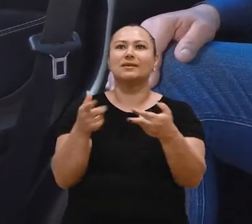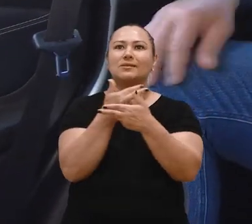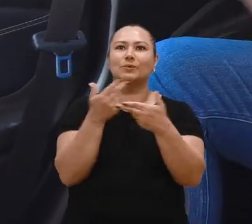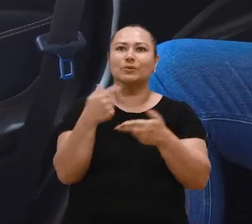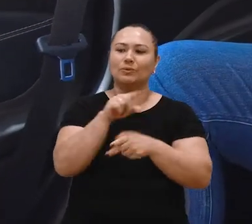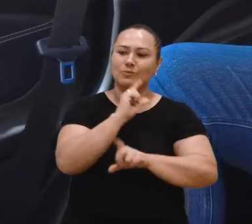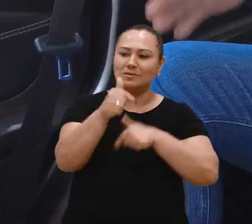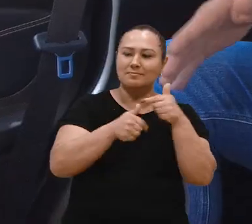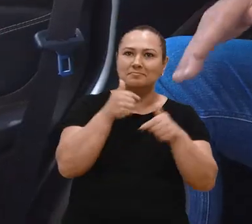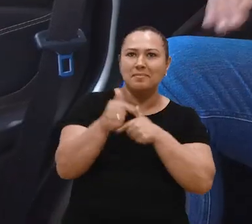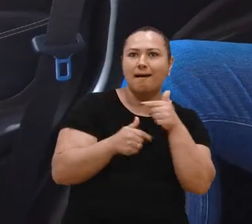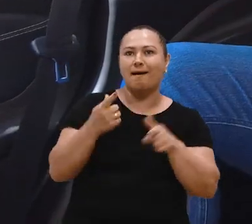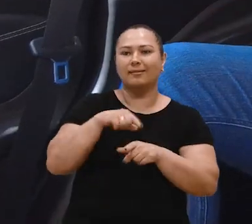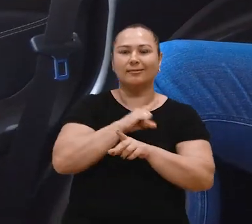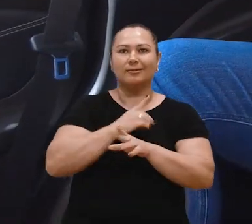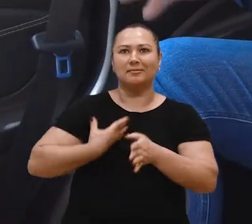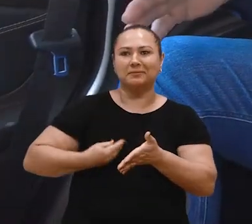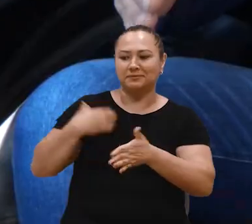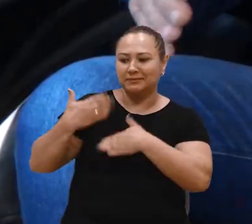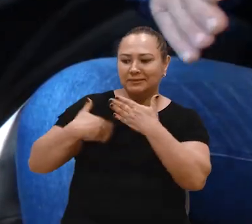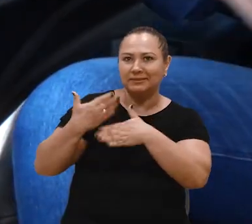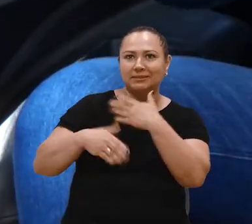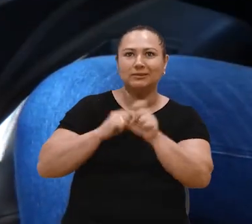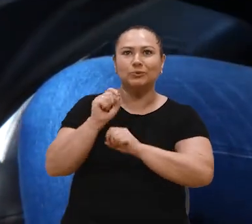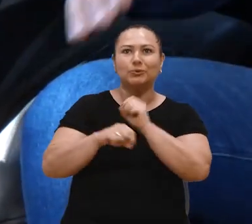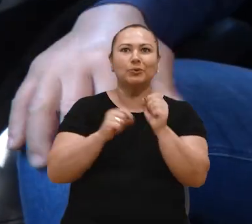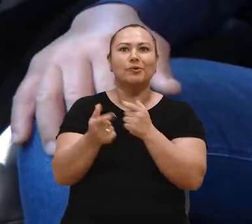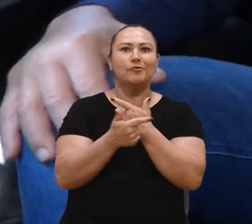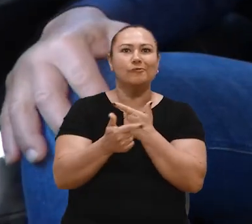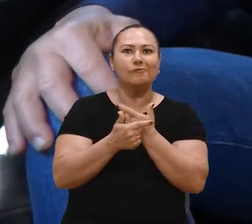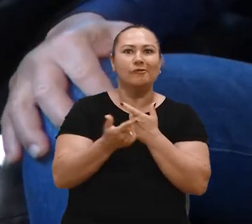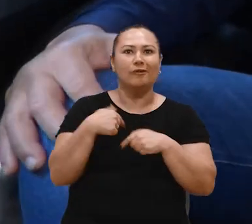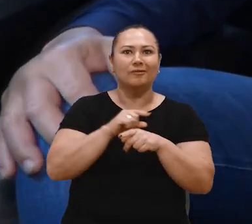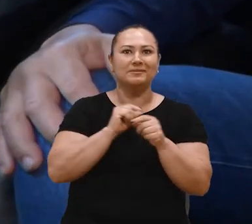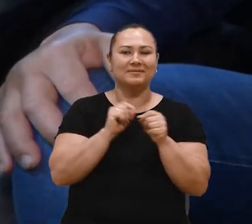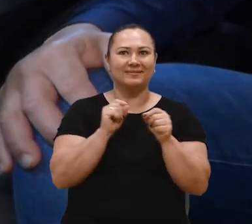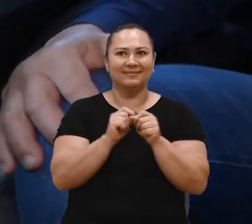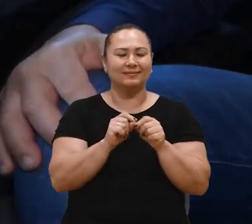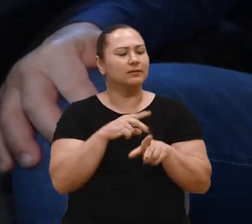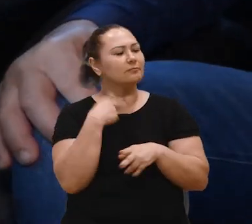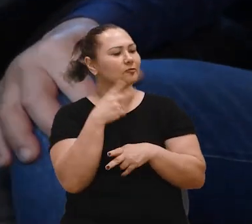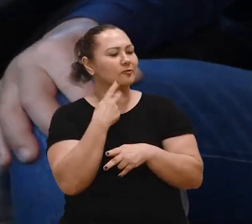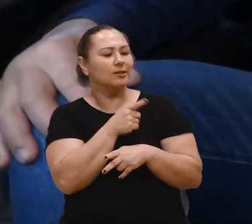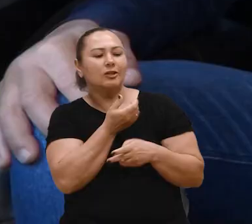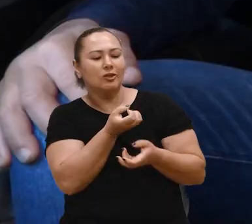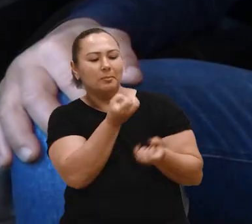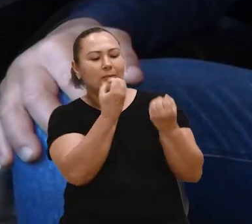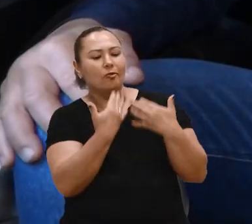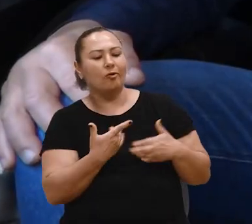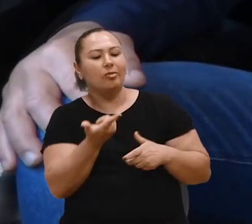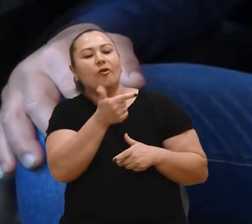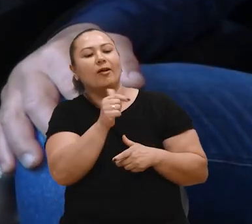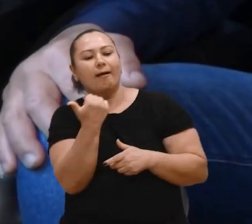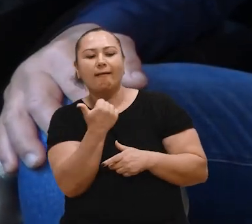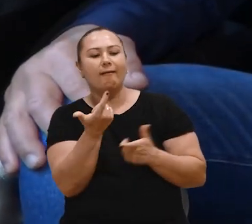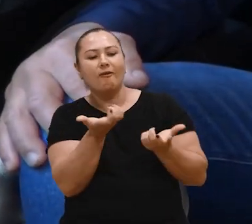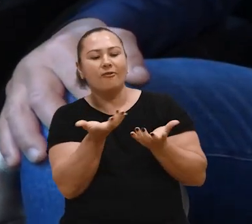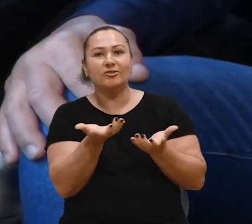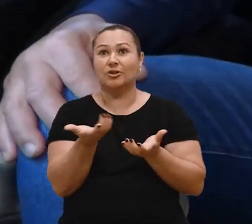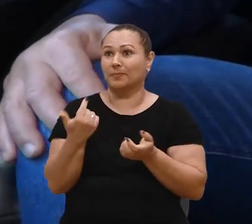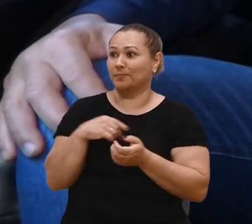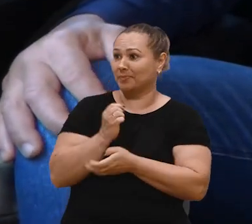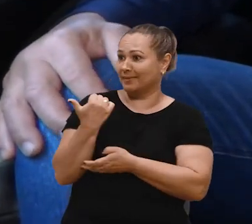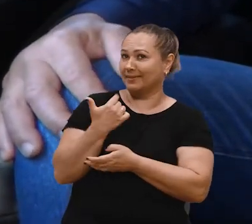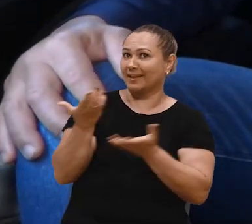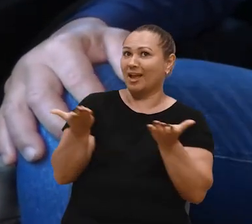as coisas dos nossos trabalhos, o nosso dia a dia, as funções que a gente exerce. E vereador, me conta, para onde vai a sua carona de hoje?